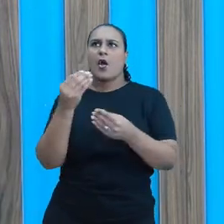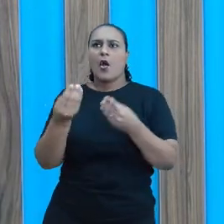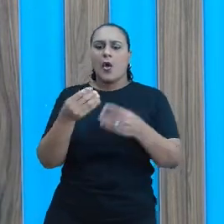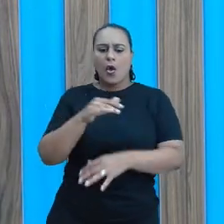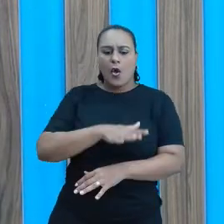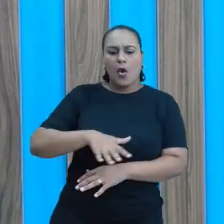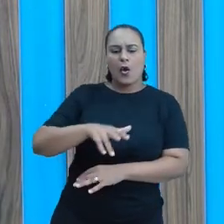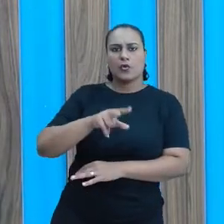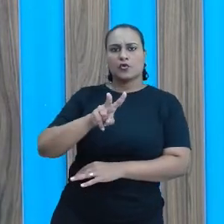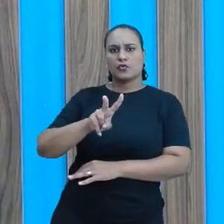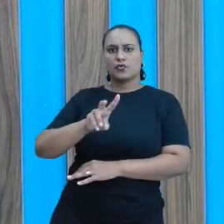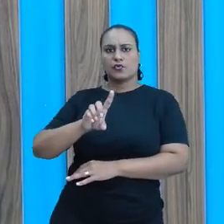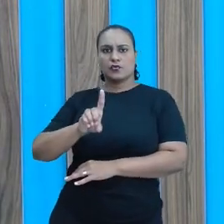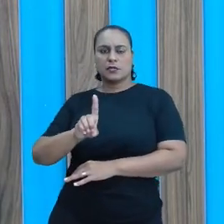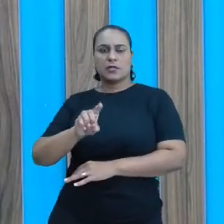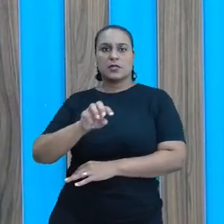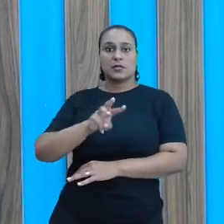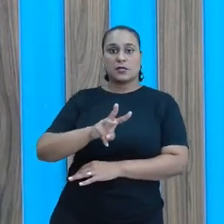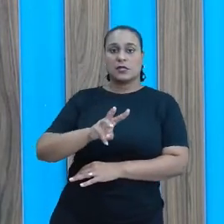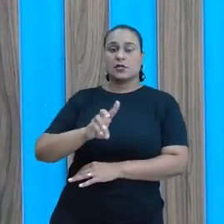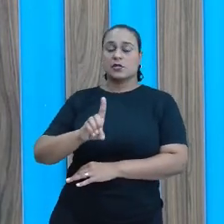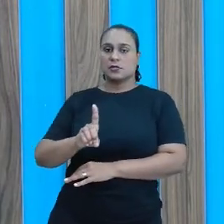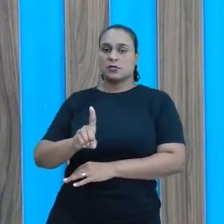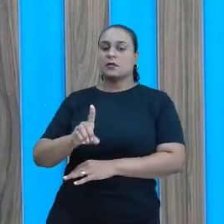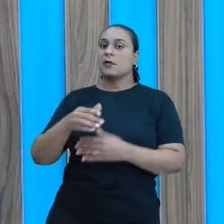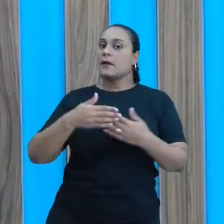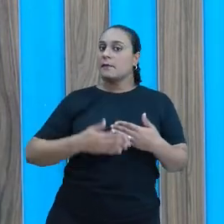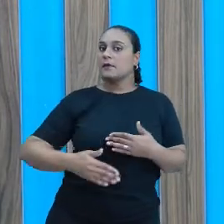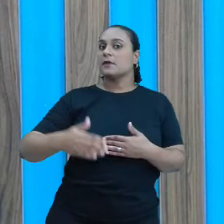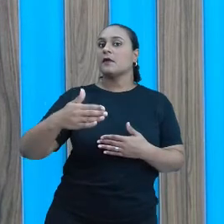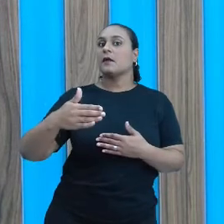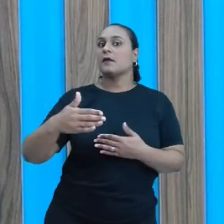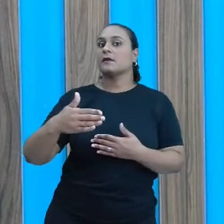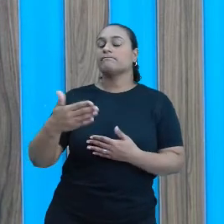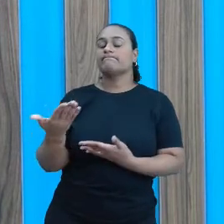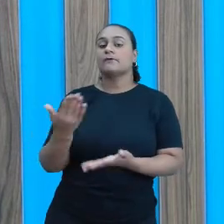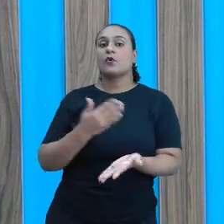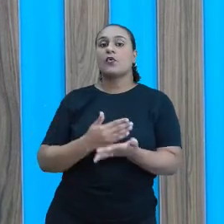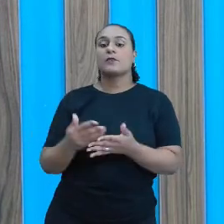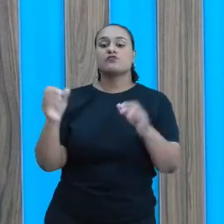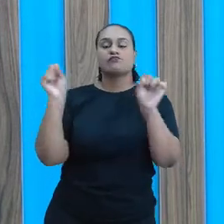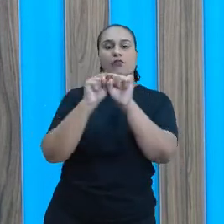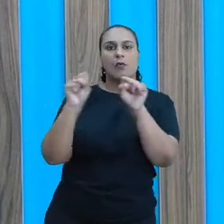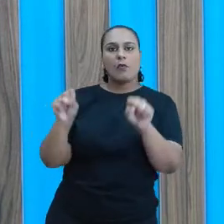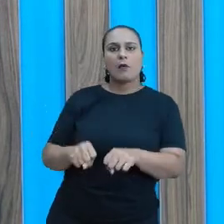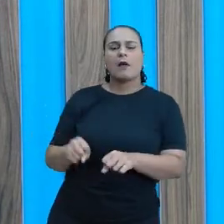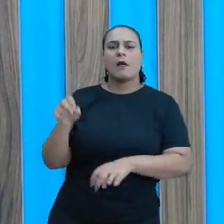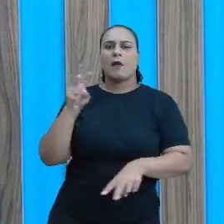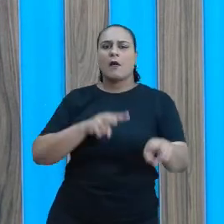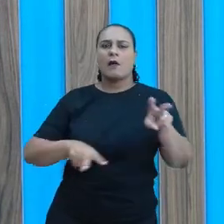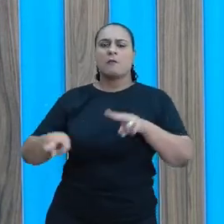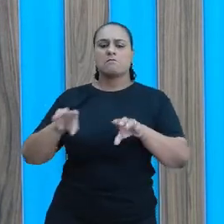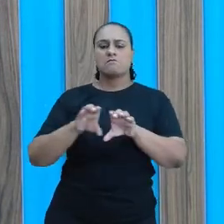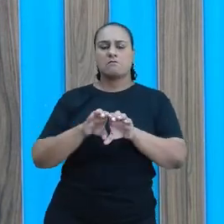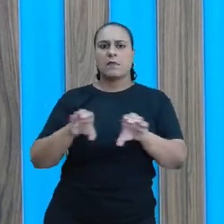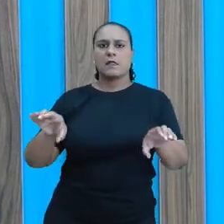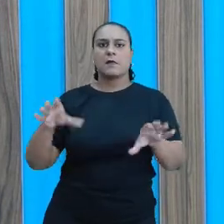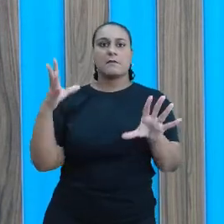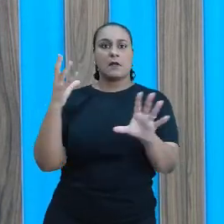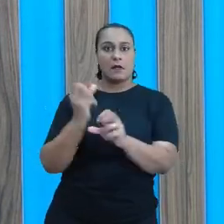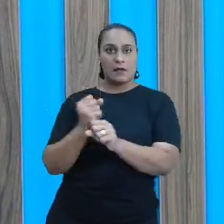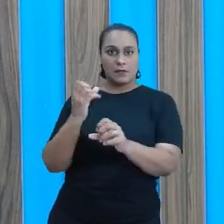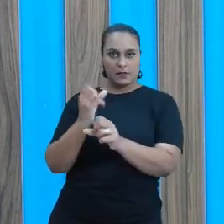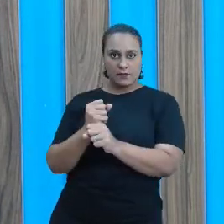dimensões, especificamente em 3 dimensões, e a partir daí a gente começou a sistematizar, a observar padrões para que eu